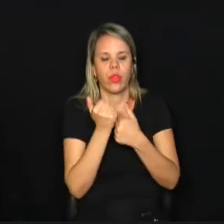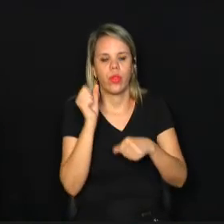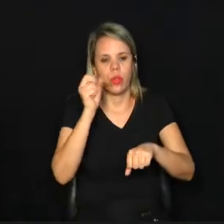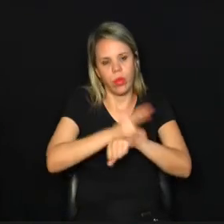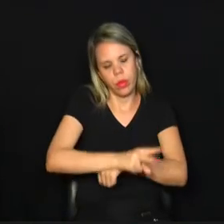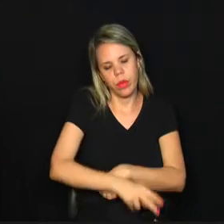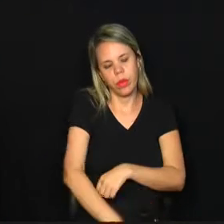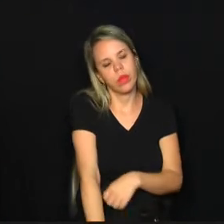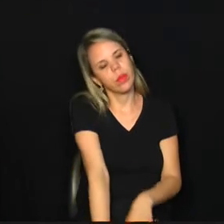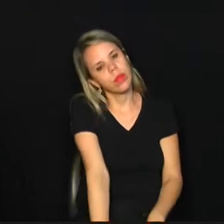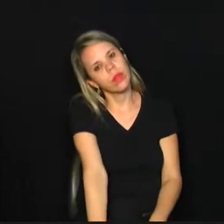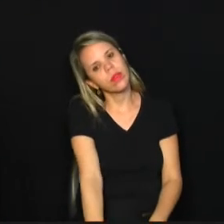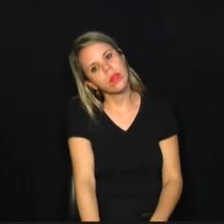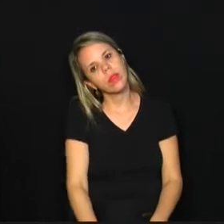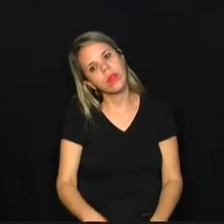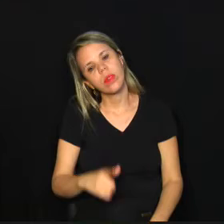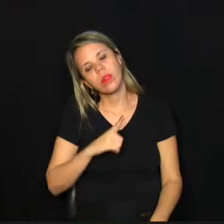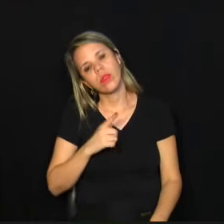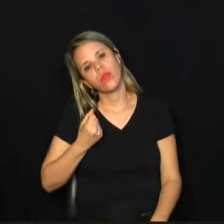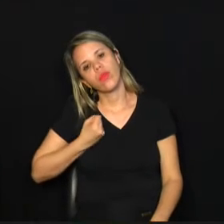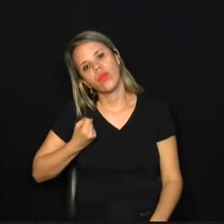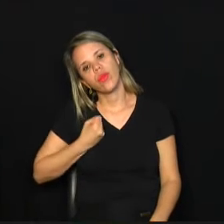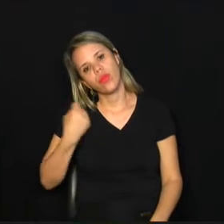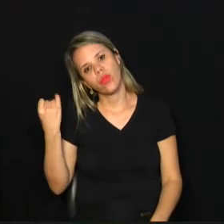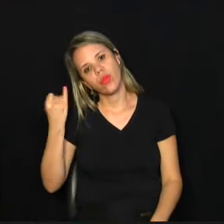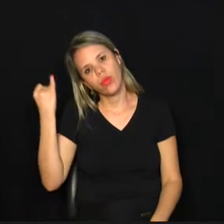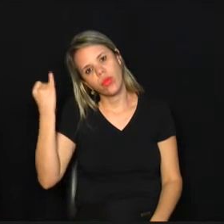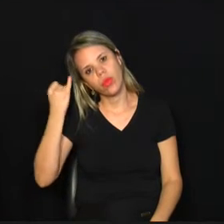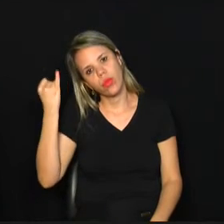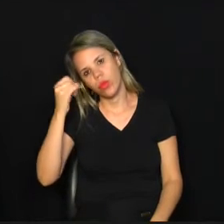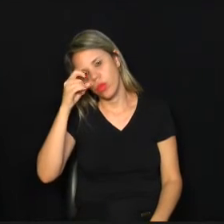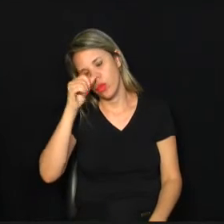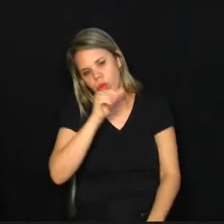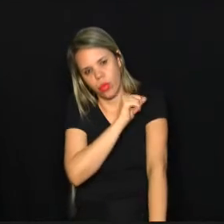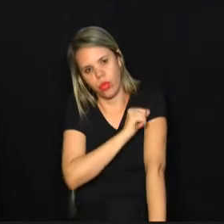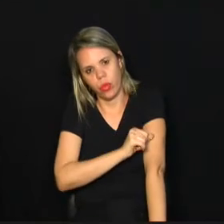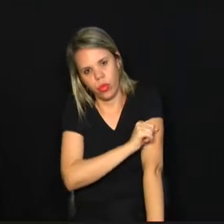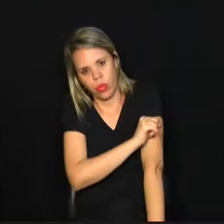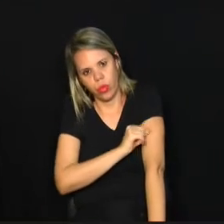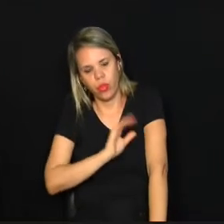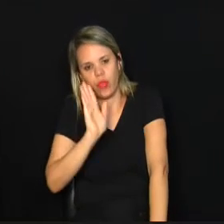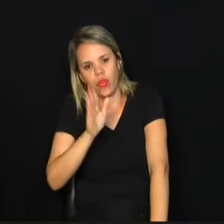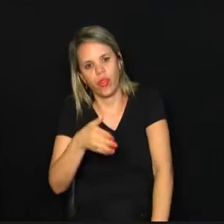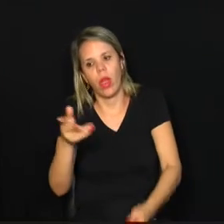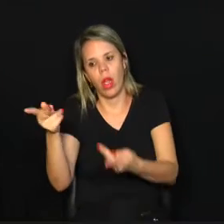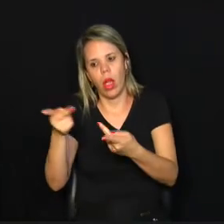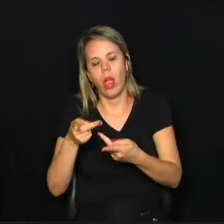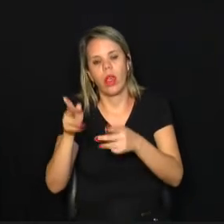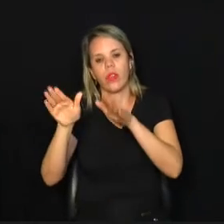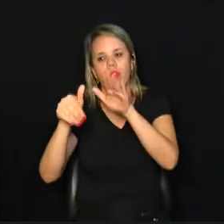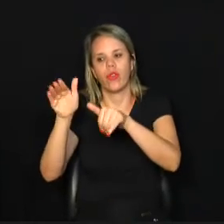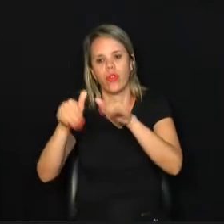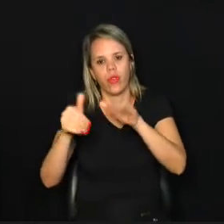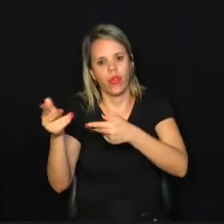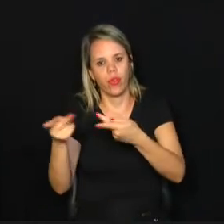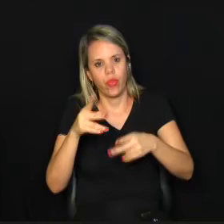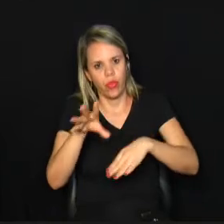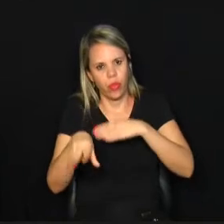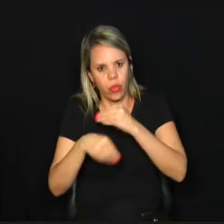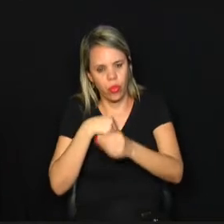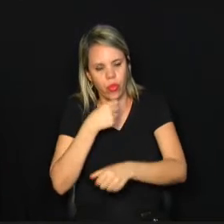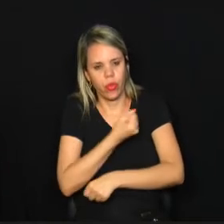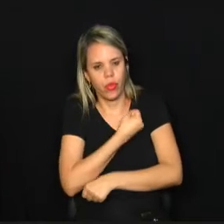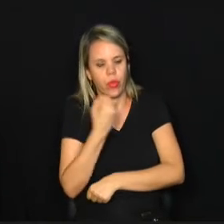vagas. E aí nós temos um número significativo de enfermeiros, já estão sendo chamados, vão ser incorporados à rede. Um